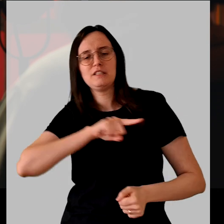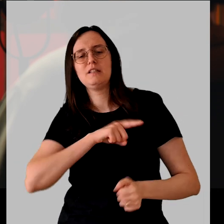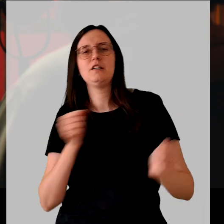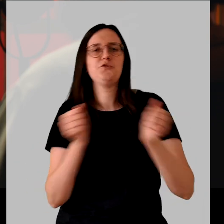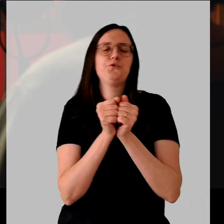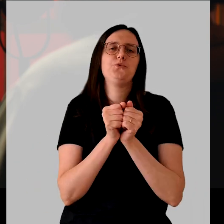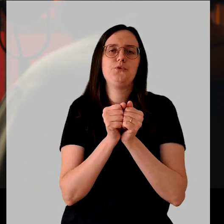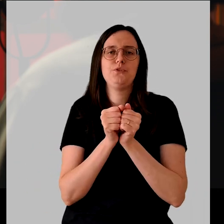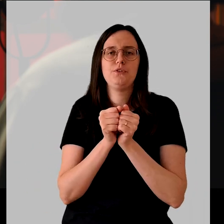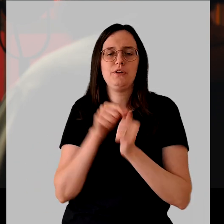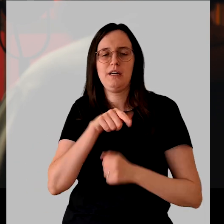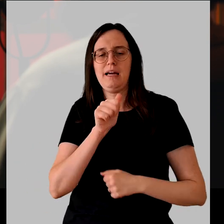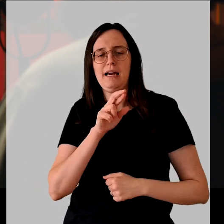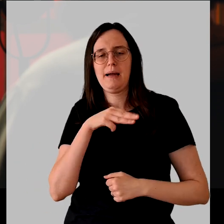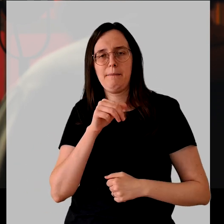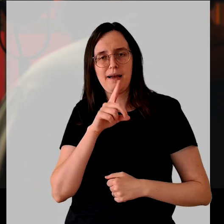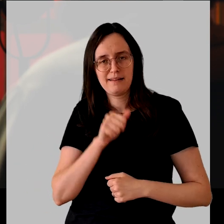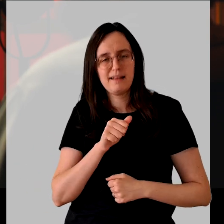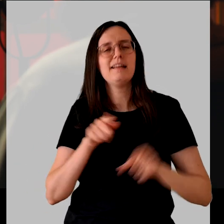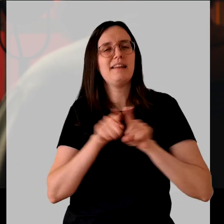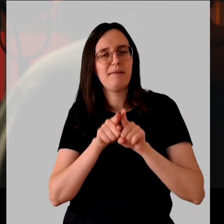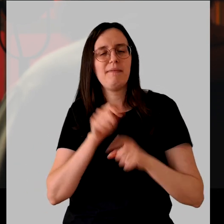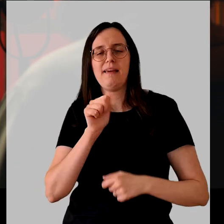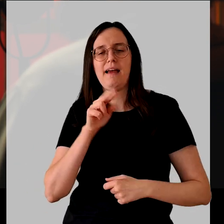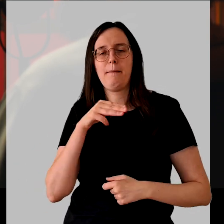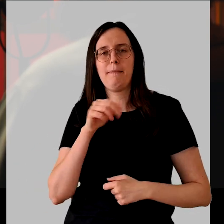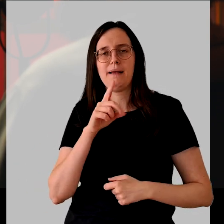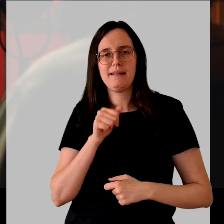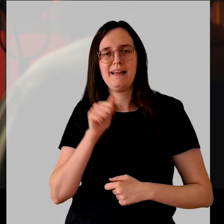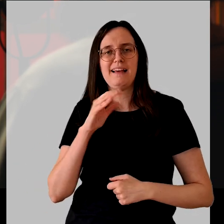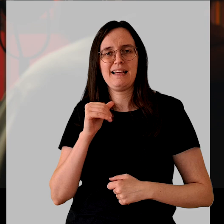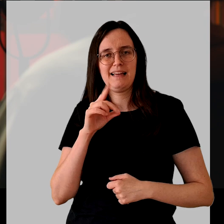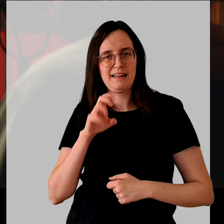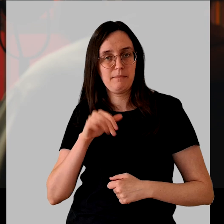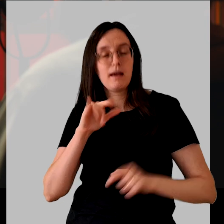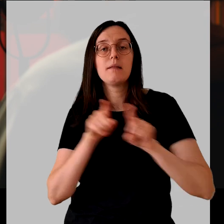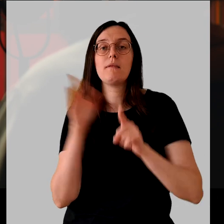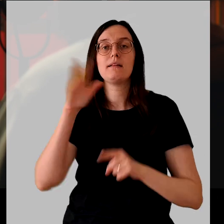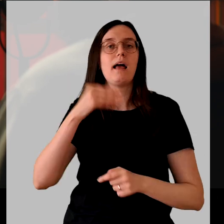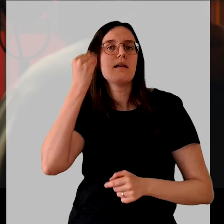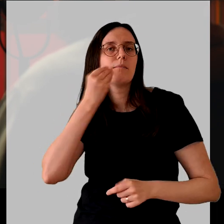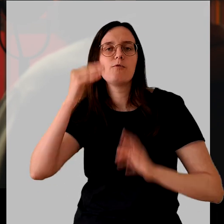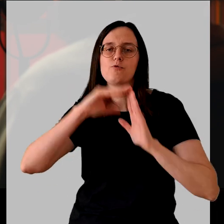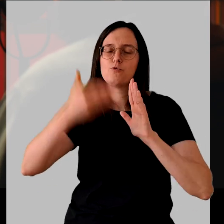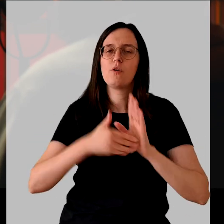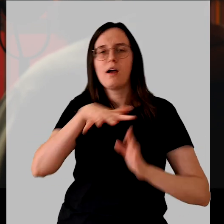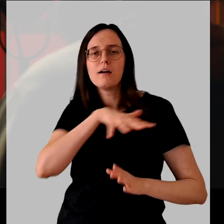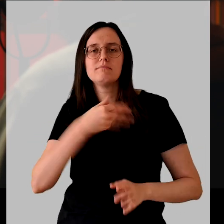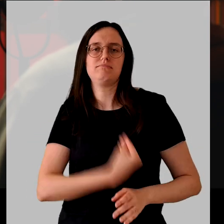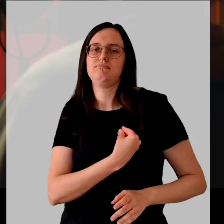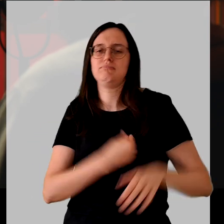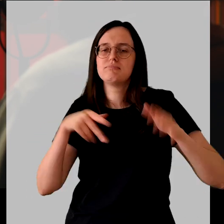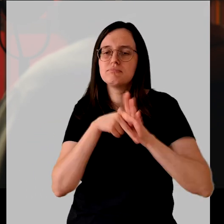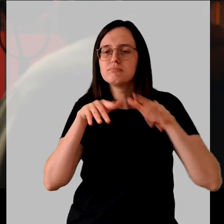gente, juntamente com a Armada aqui, com a Armada Academy, e trazer toda essa experiência, né,